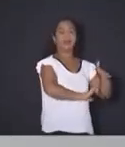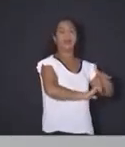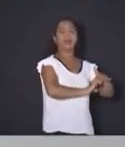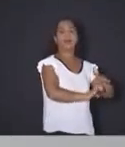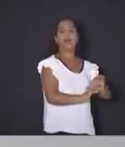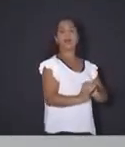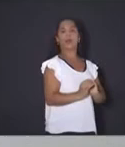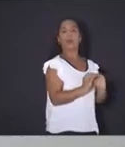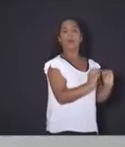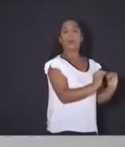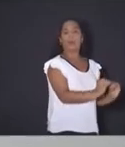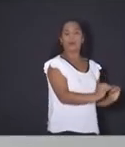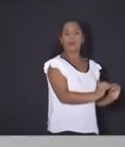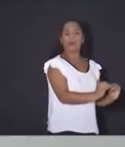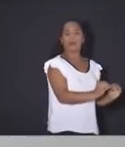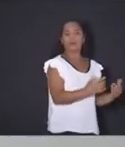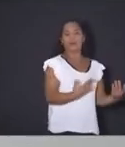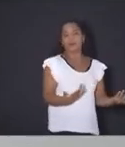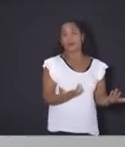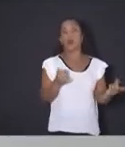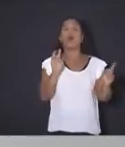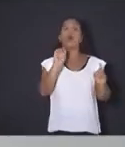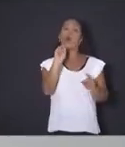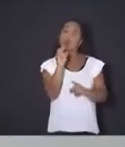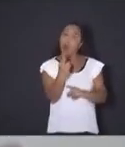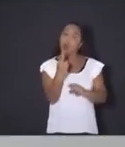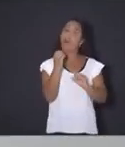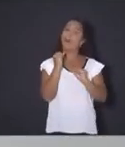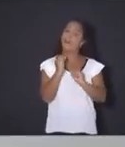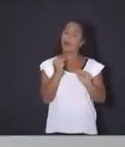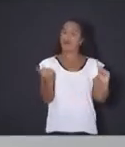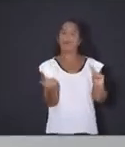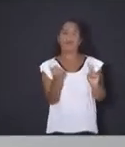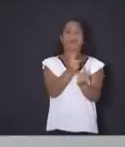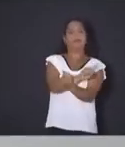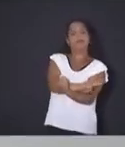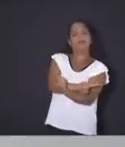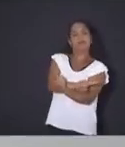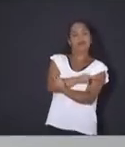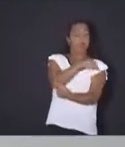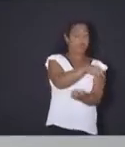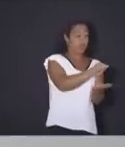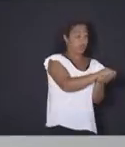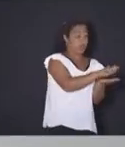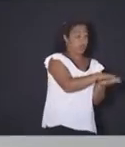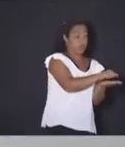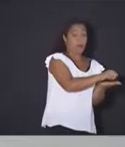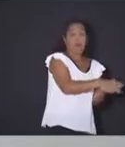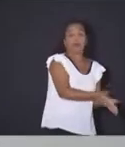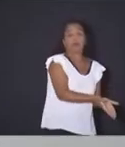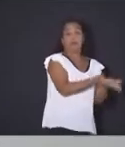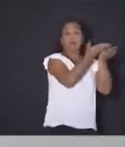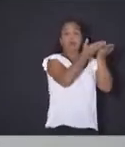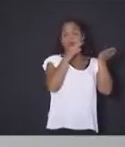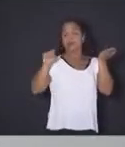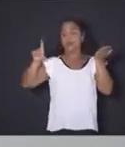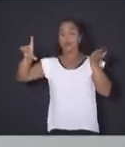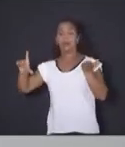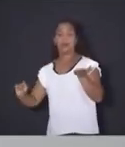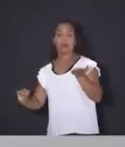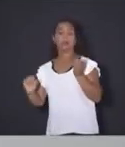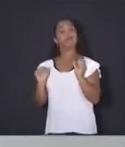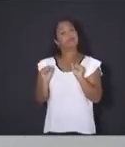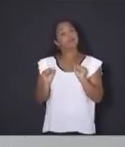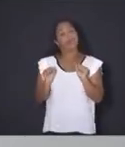que aumente os impostos sobre os mais ricos e menos dos mais pobres e tal maneira que não necessariamente